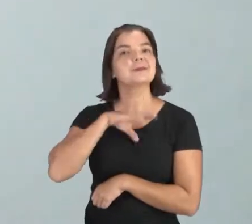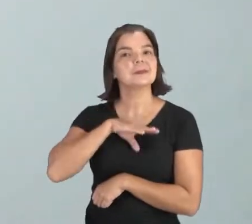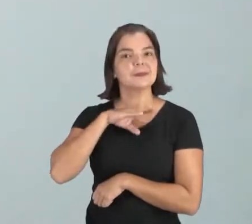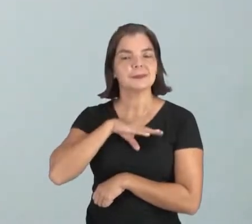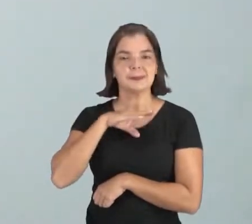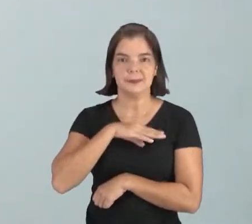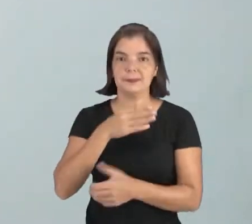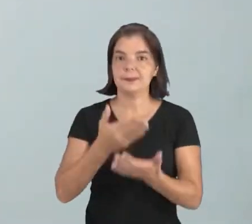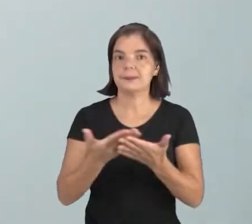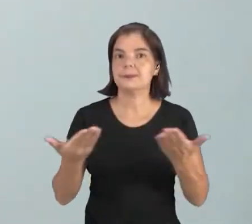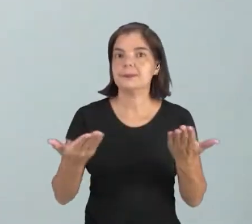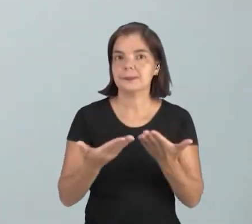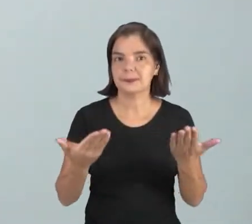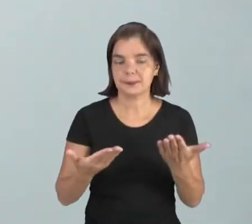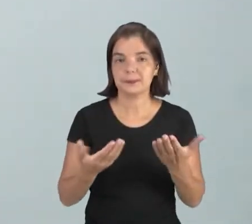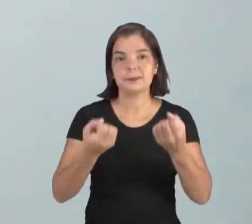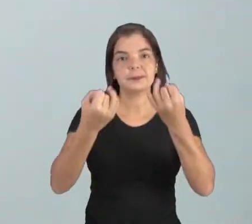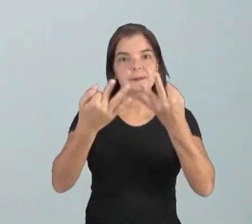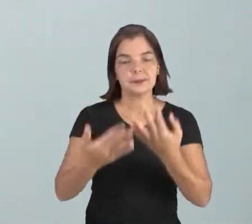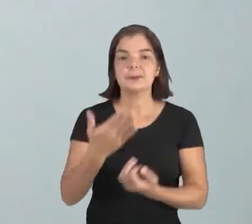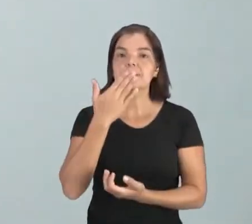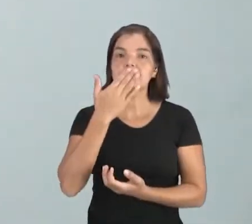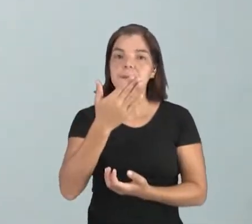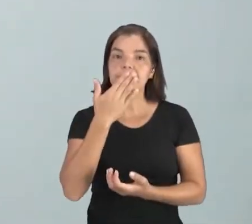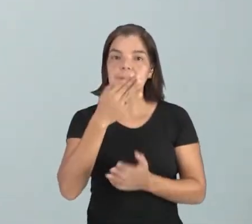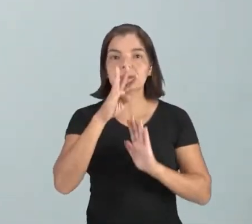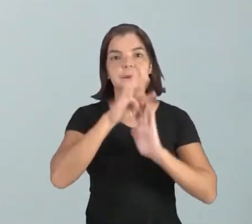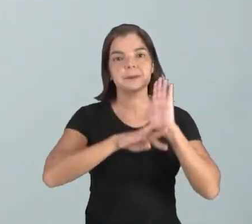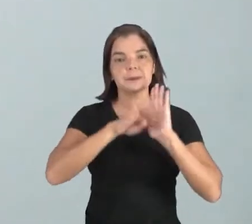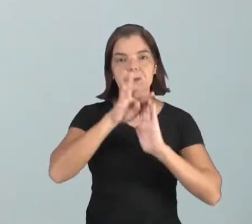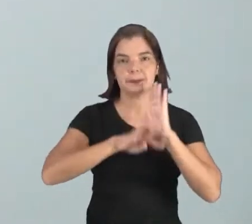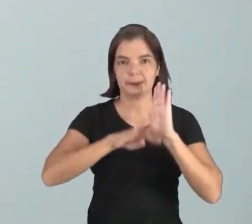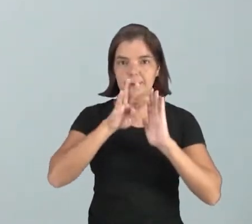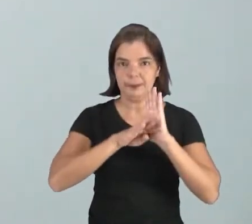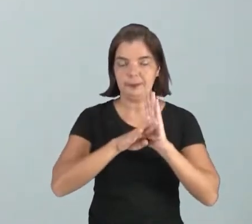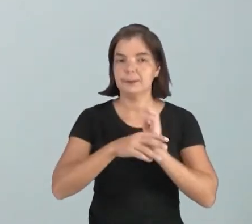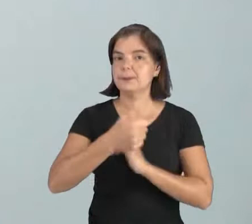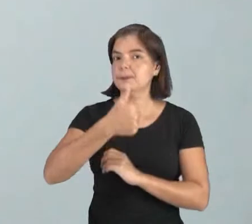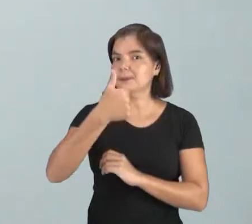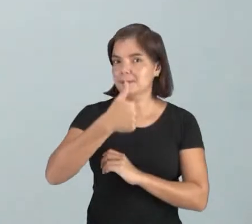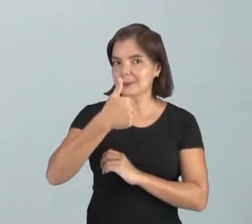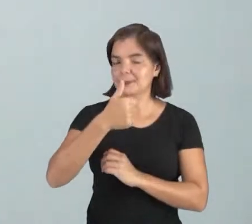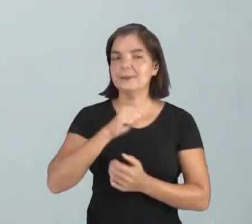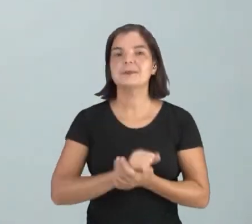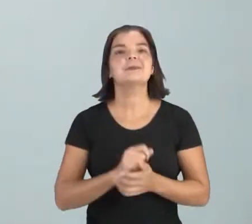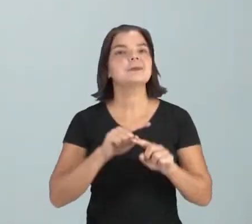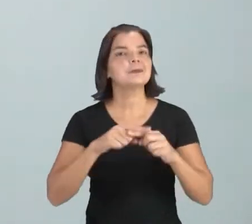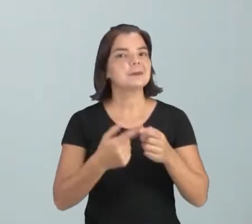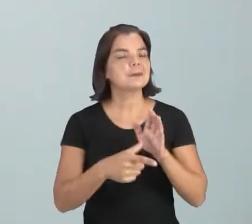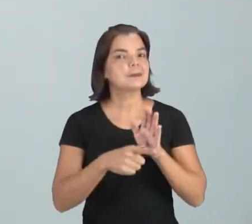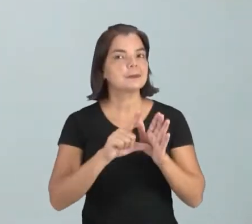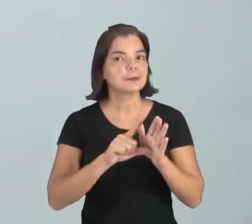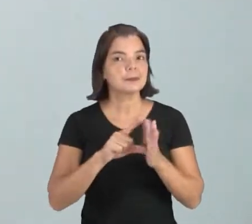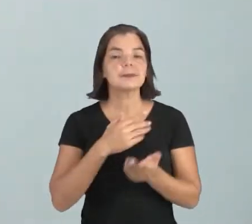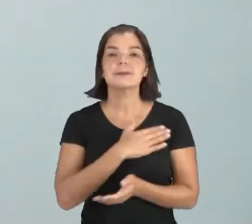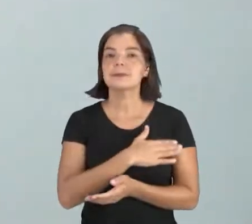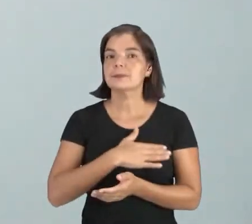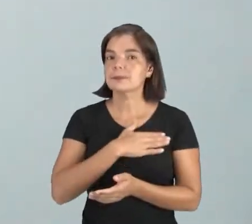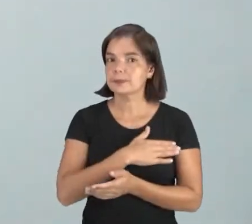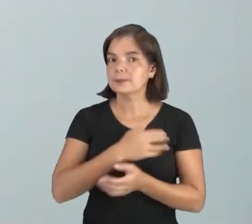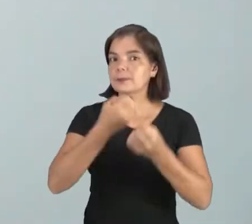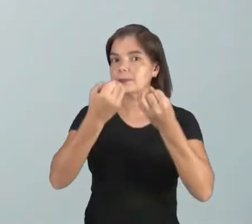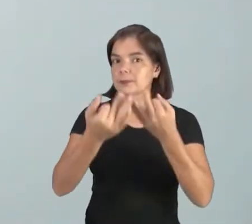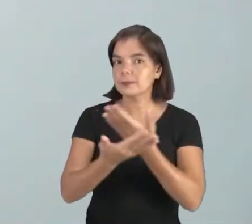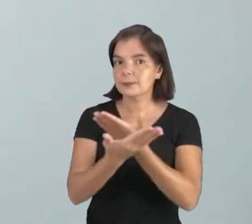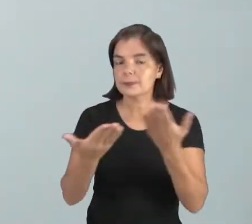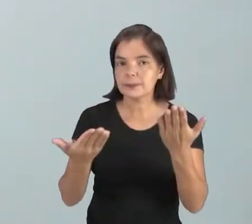portuguesa. Na aula de hoje, iremos falar sobre os tipos textuais, parte 1. Mas antes, gostaria de falar algumas coisas